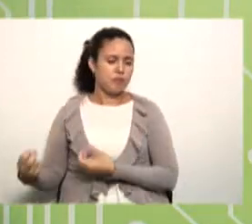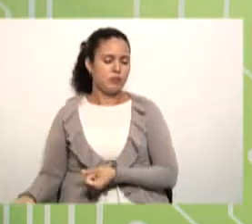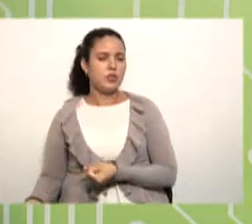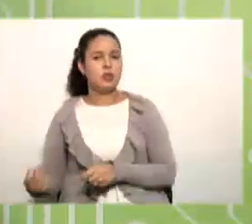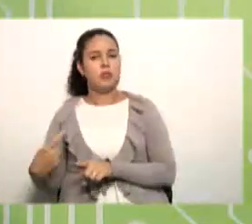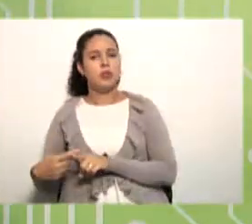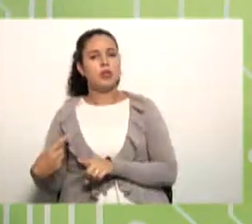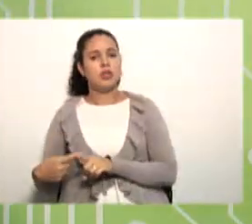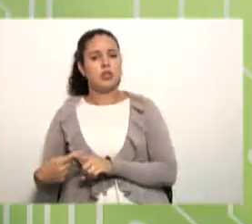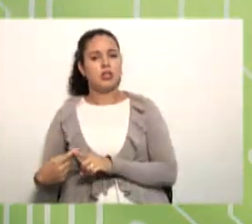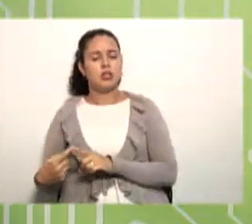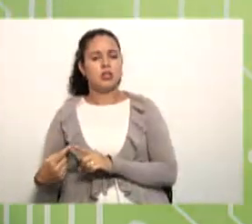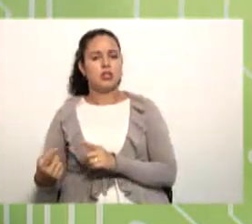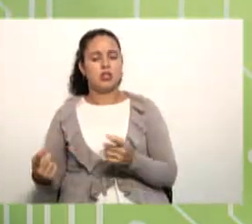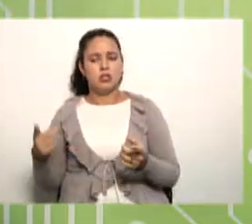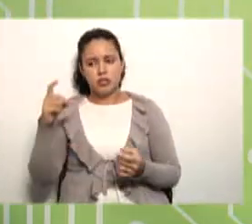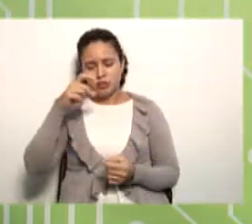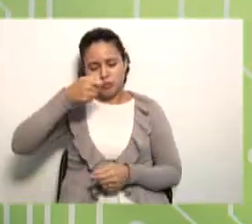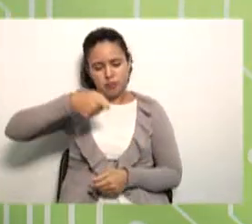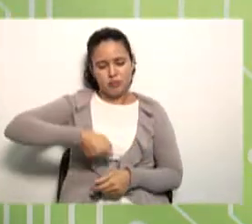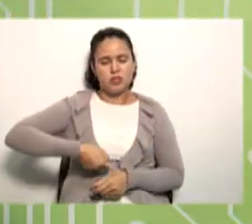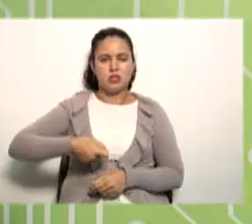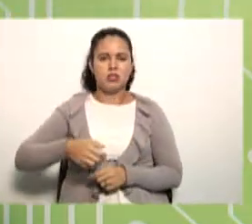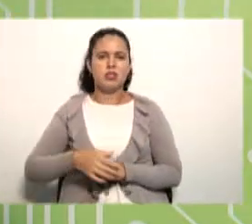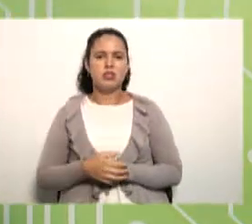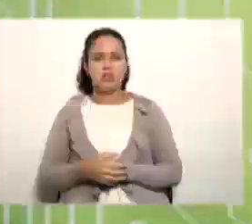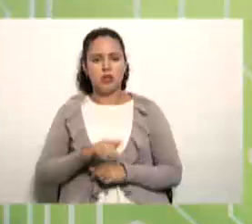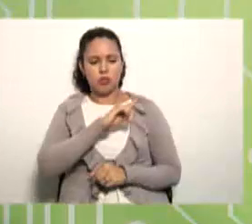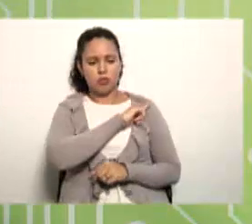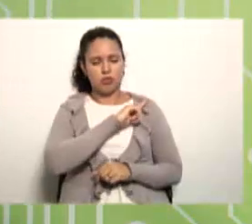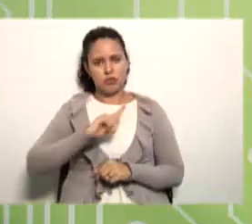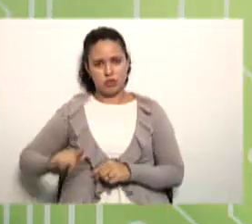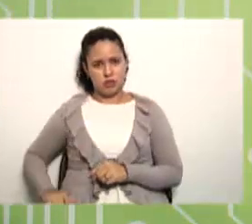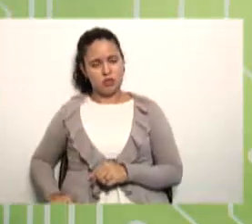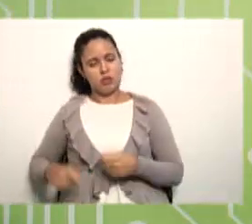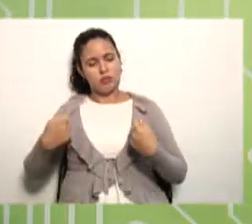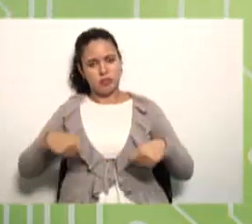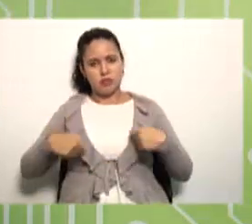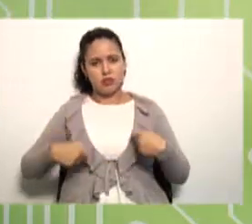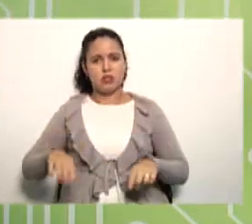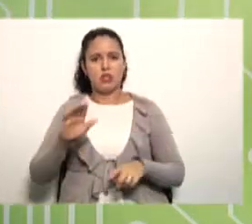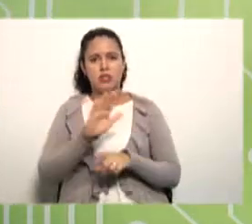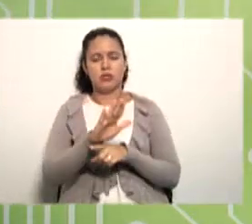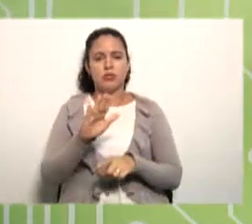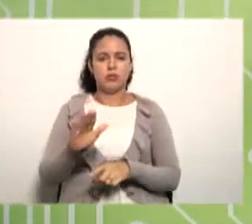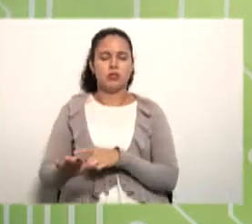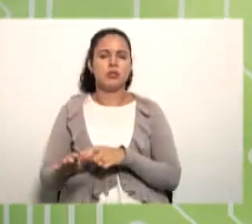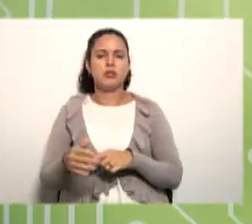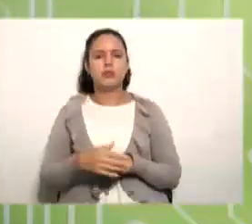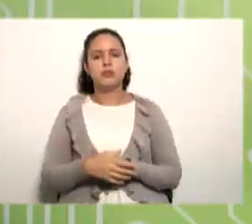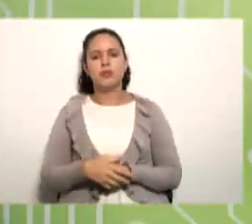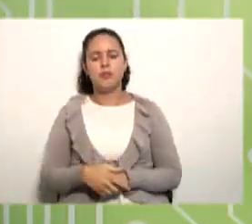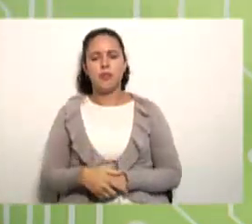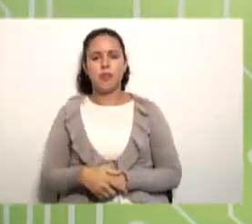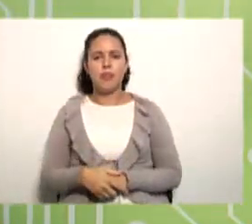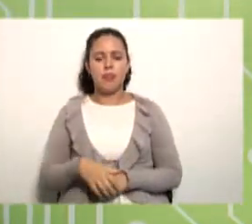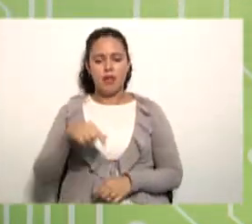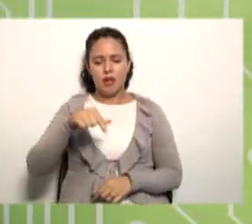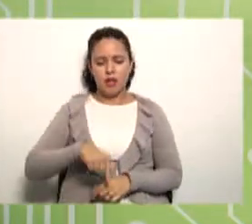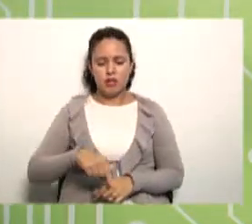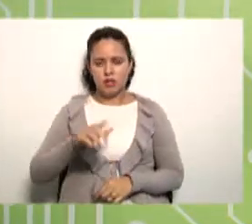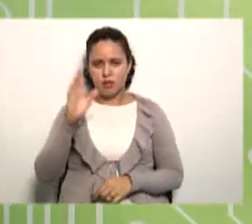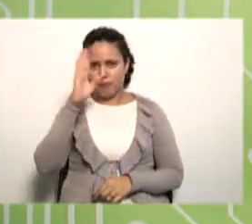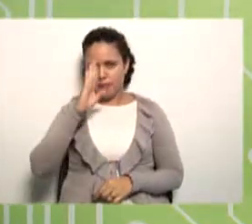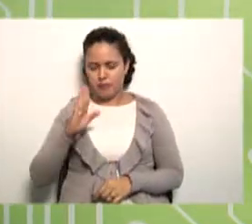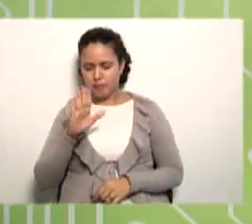governo é convidado a intervir para resolver esse problema. E é assim que acontece no Brasil, né? As empresas de energia são altamente reguladas,